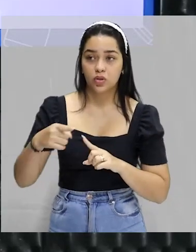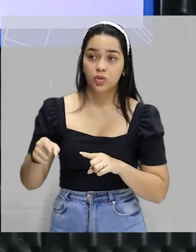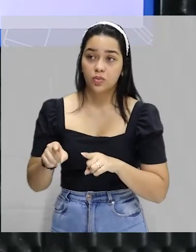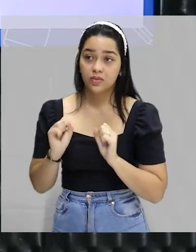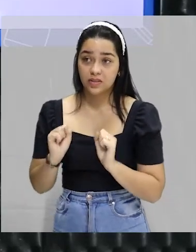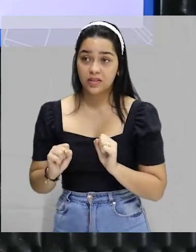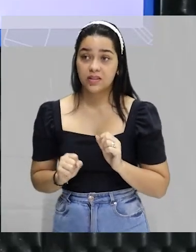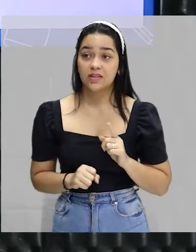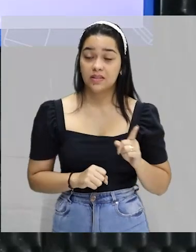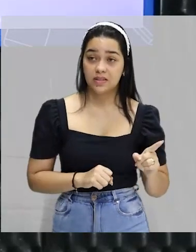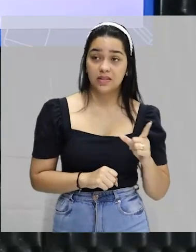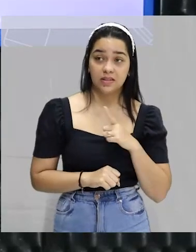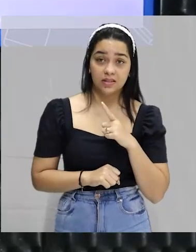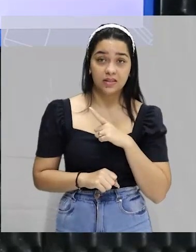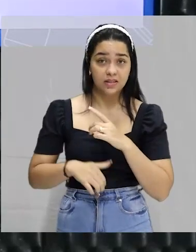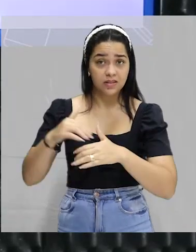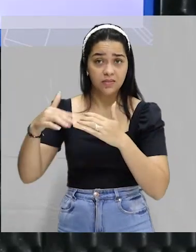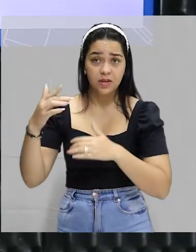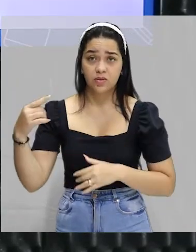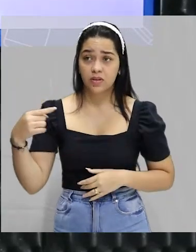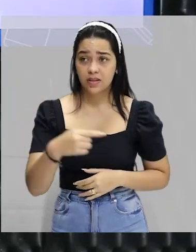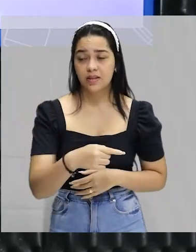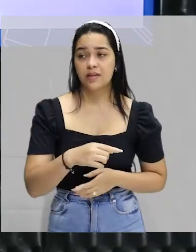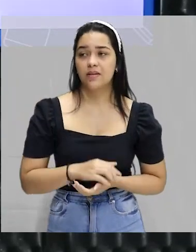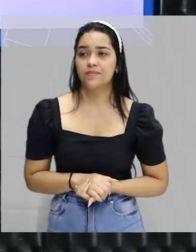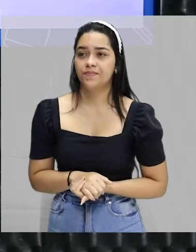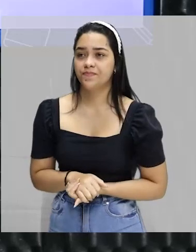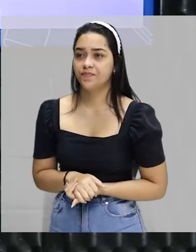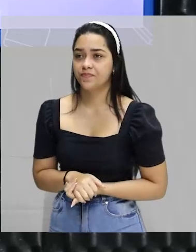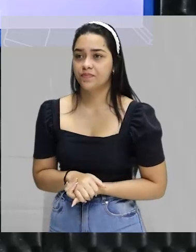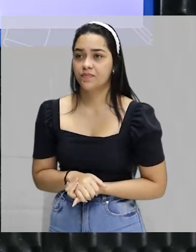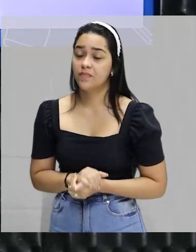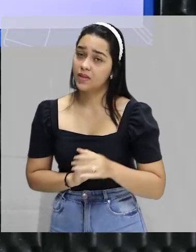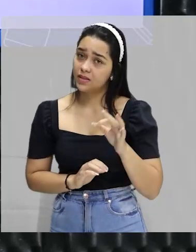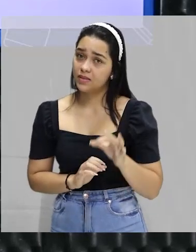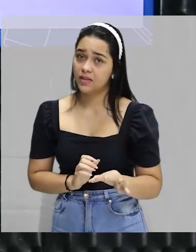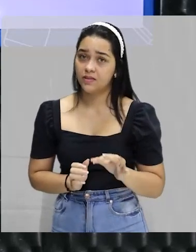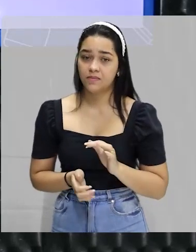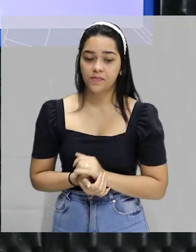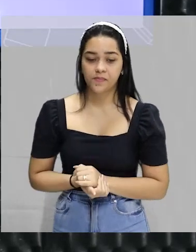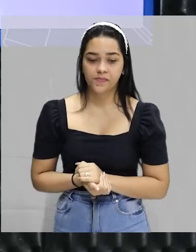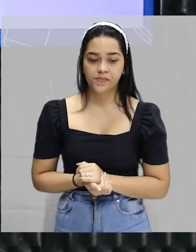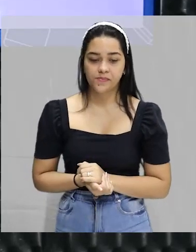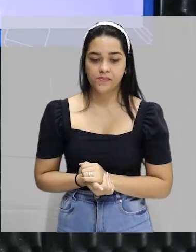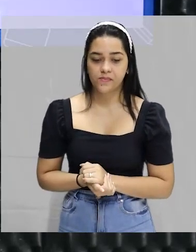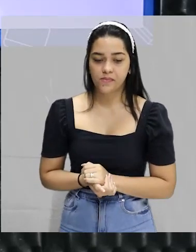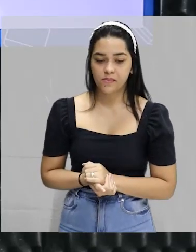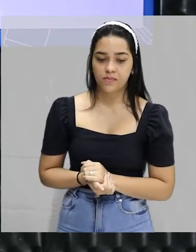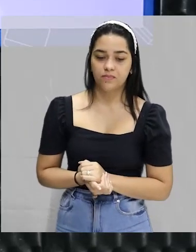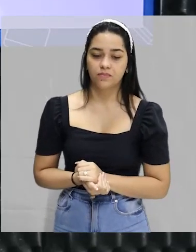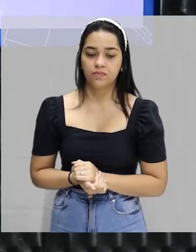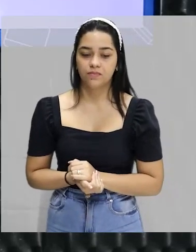ver se esta construção aqui, ó, tá certo.